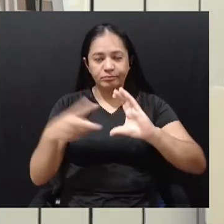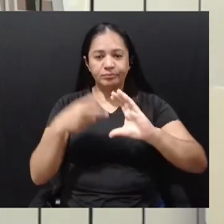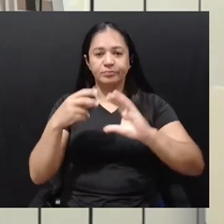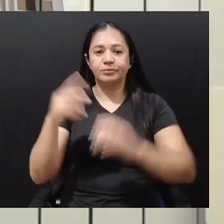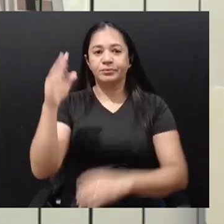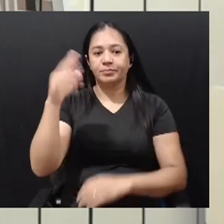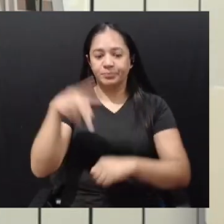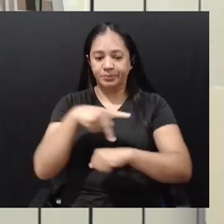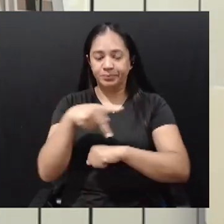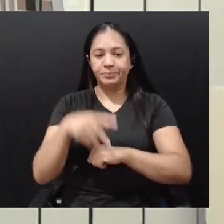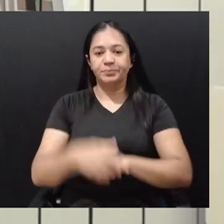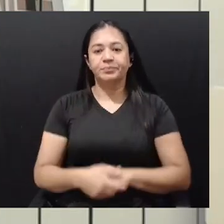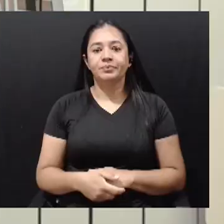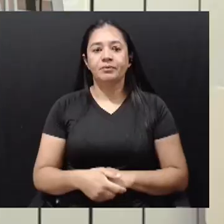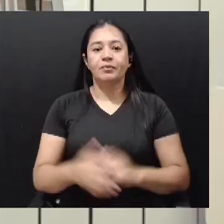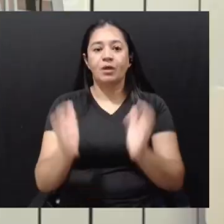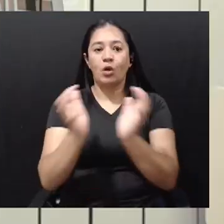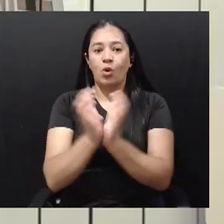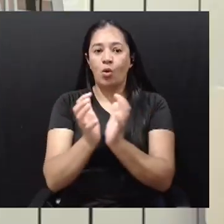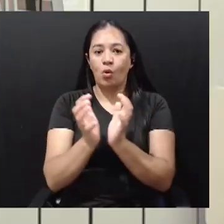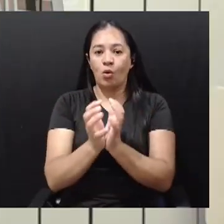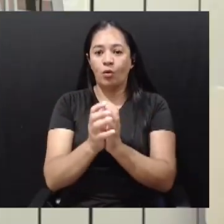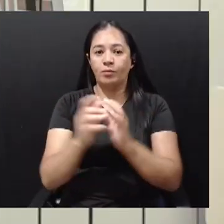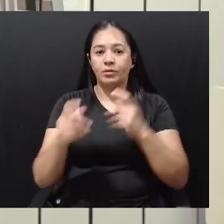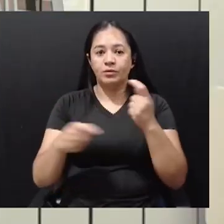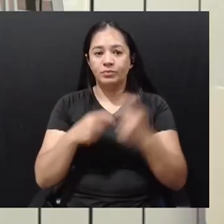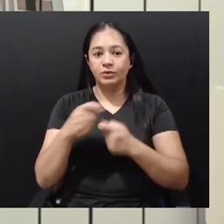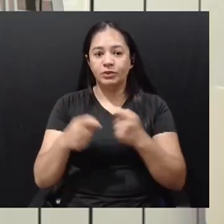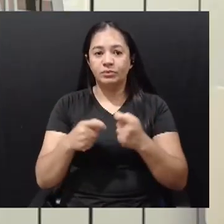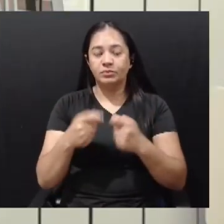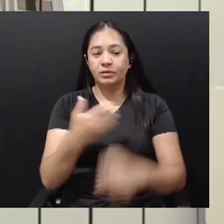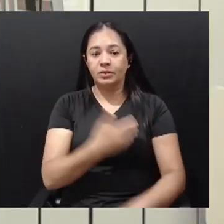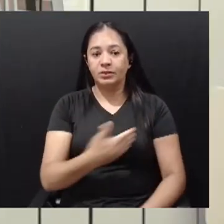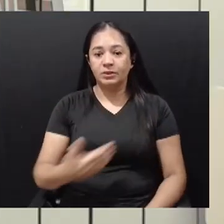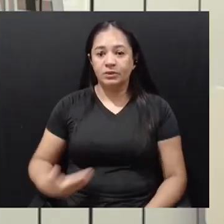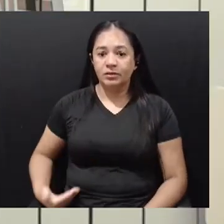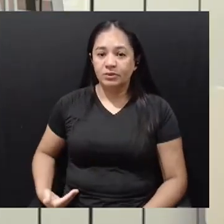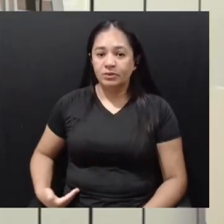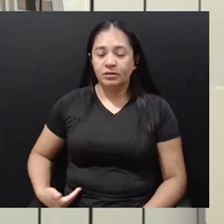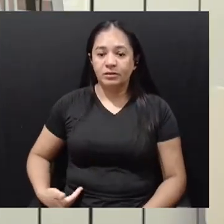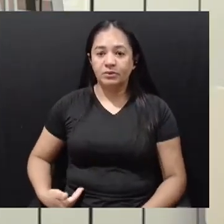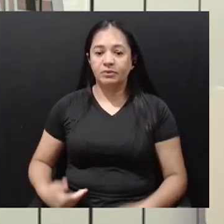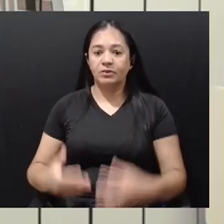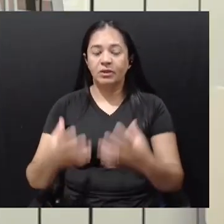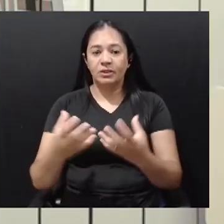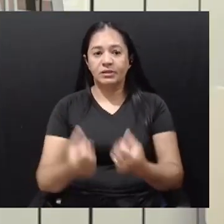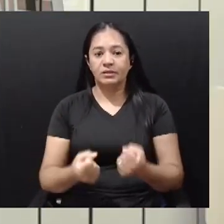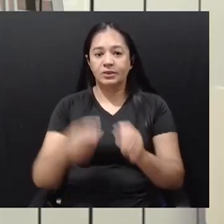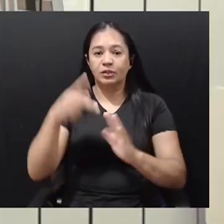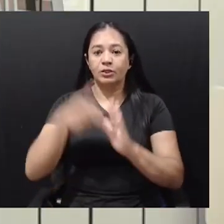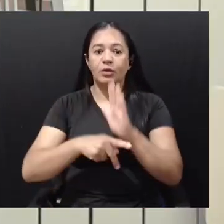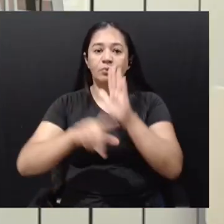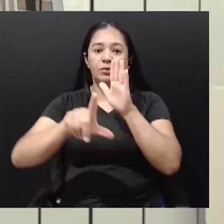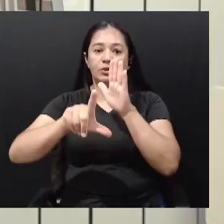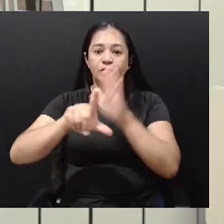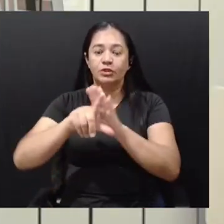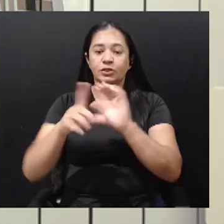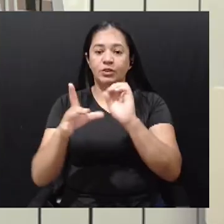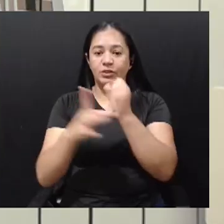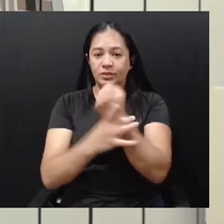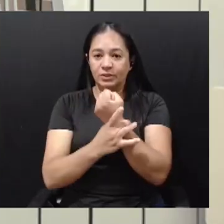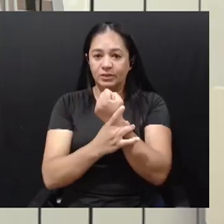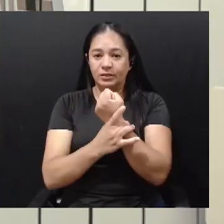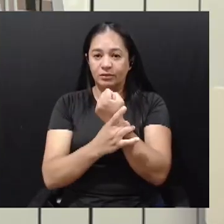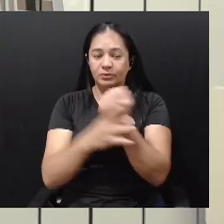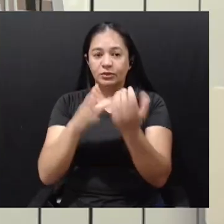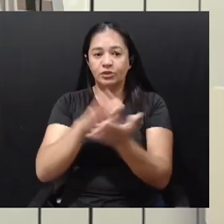Comissão Permanente de Administração Pública dá parecer favorável ao projeto de lei que garante distribuição gratuita